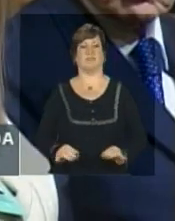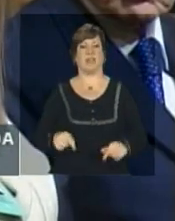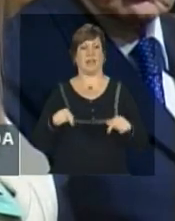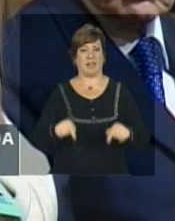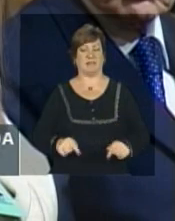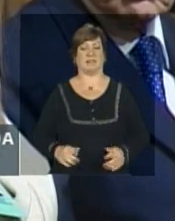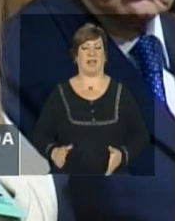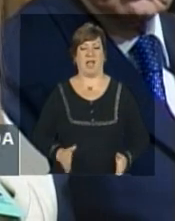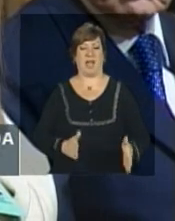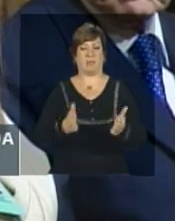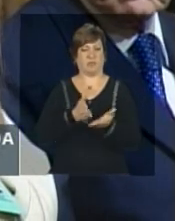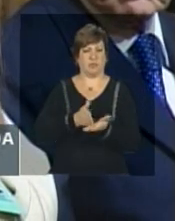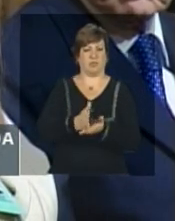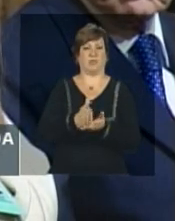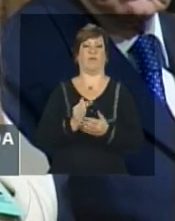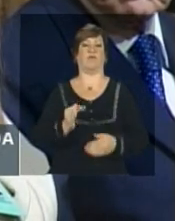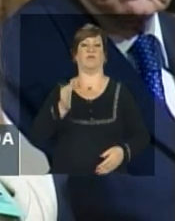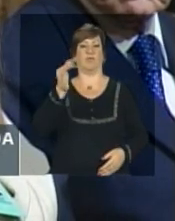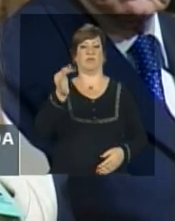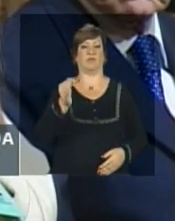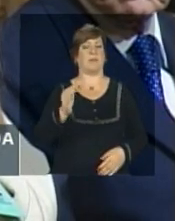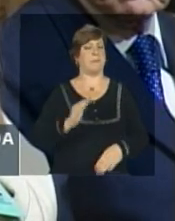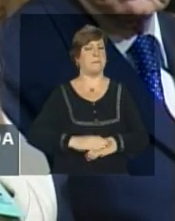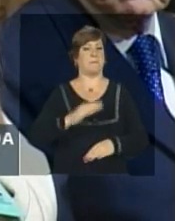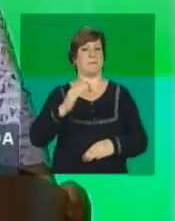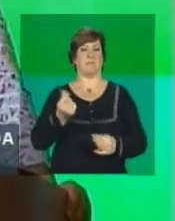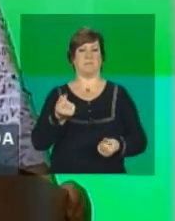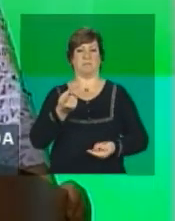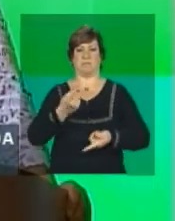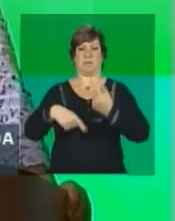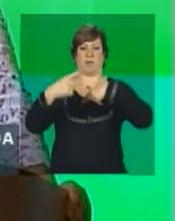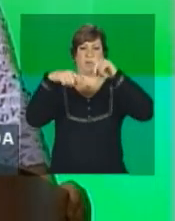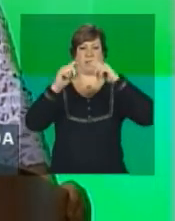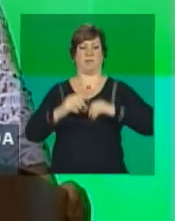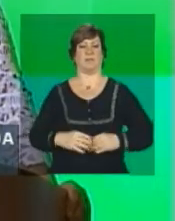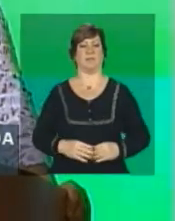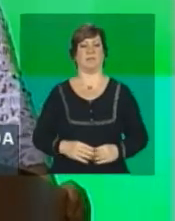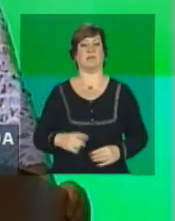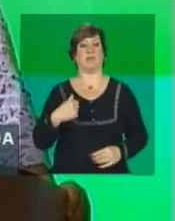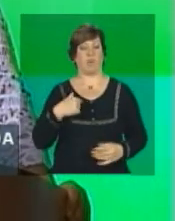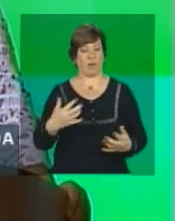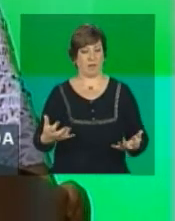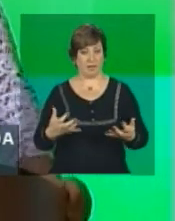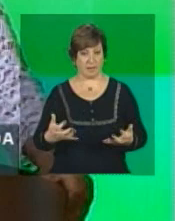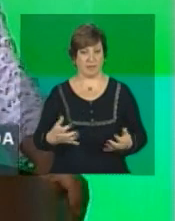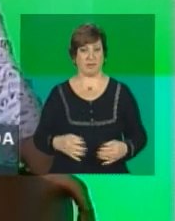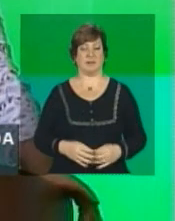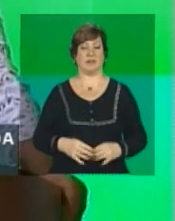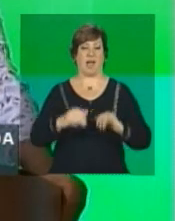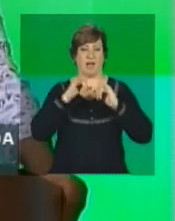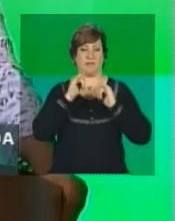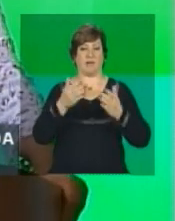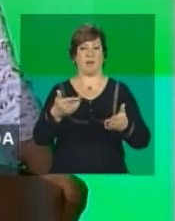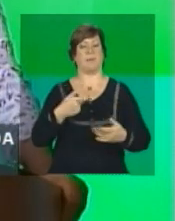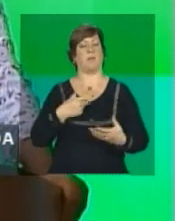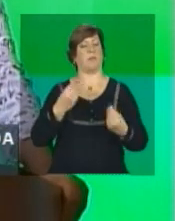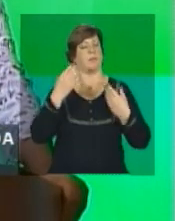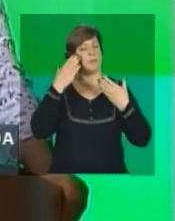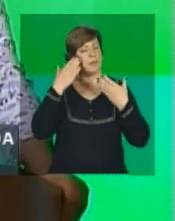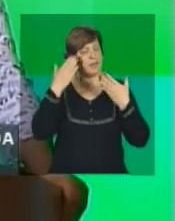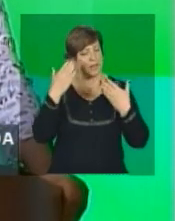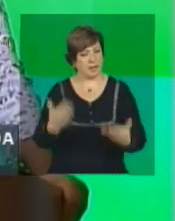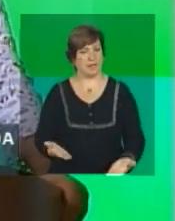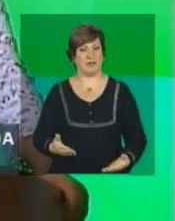essa caminhada rumo a um futuro ainda mais promissor. Quero dizer meu muito